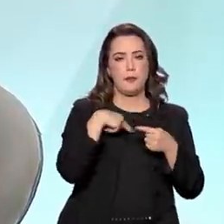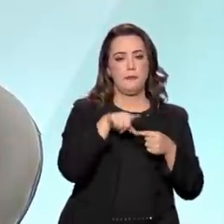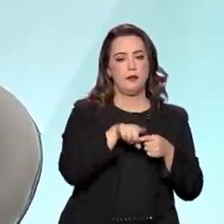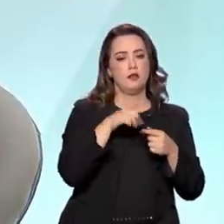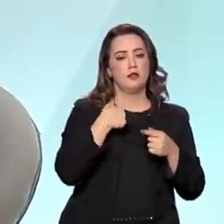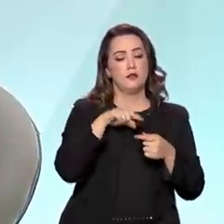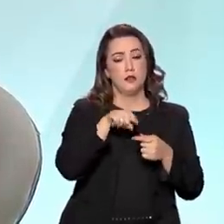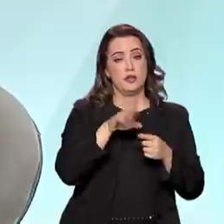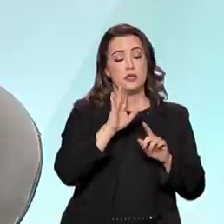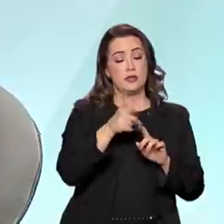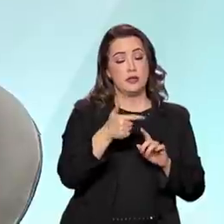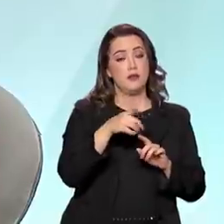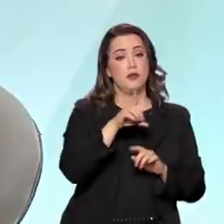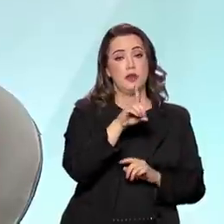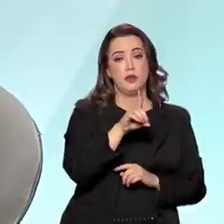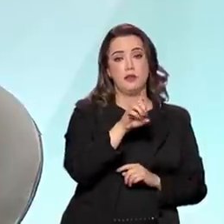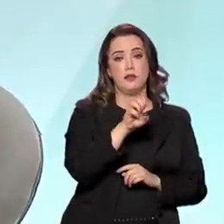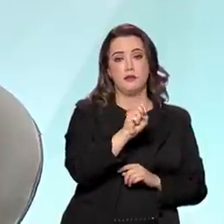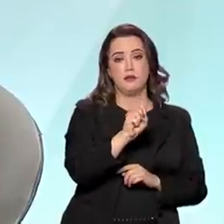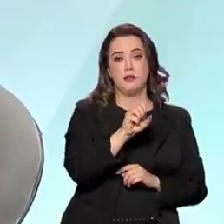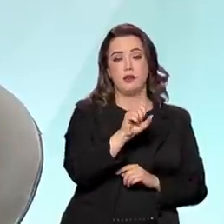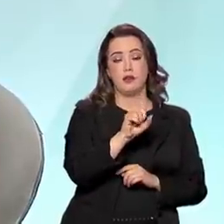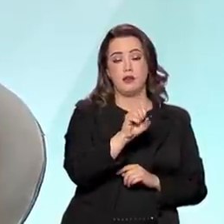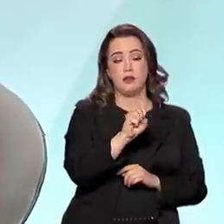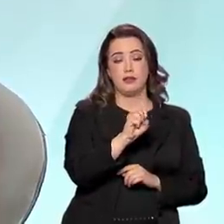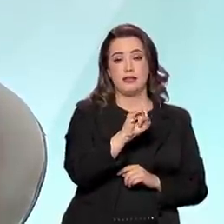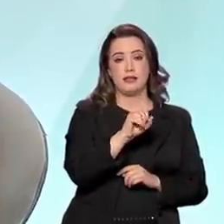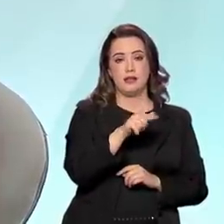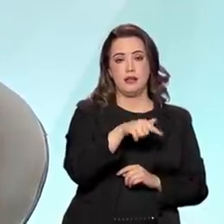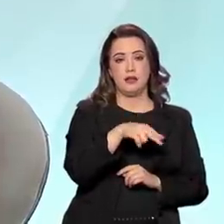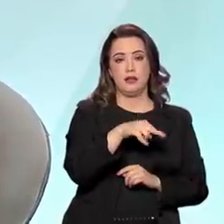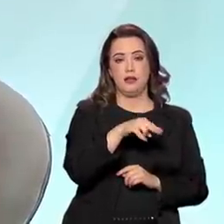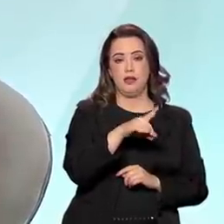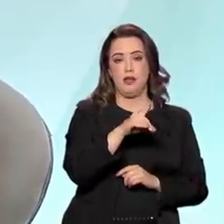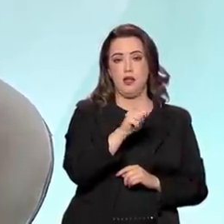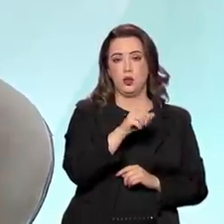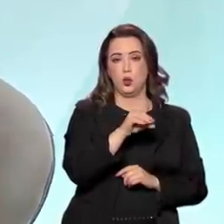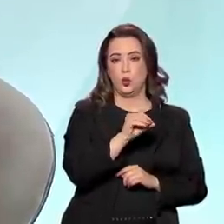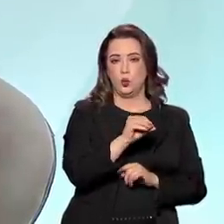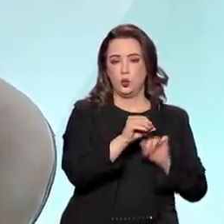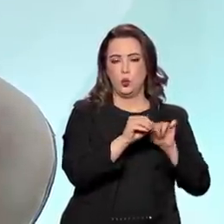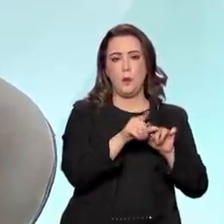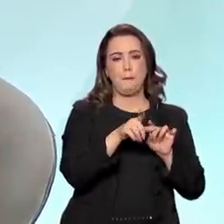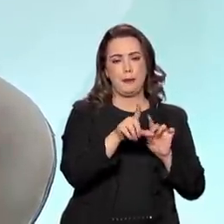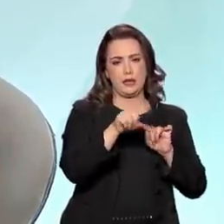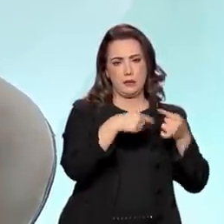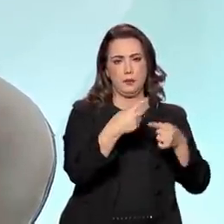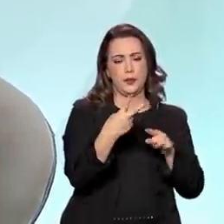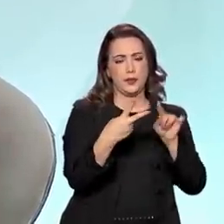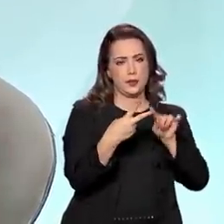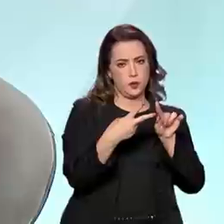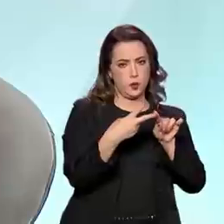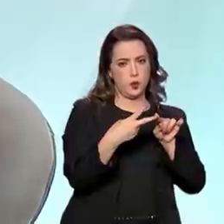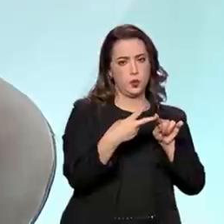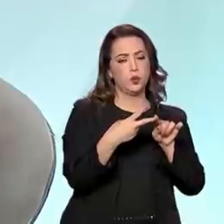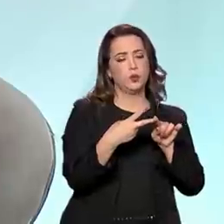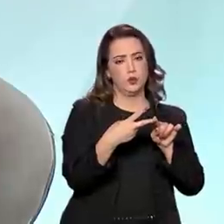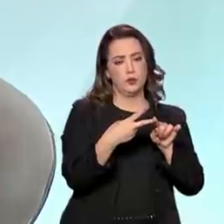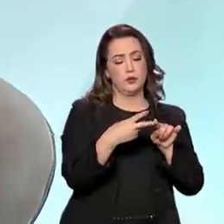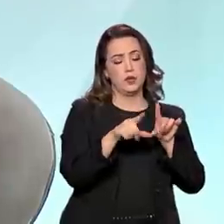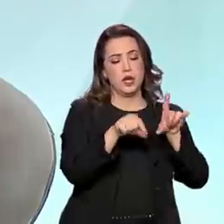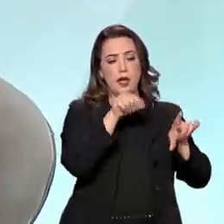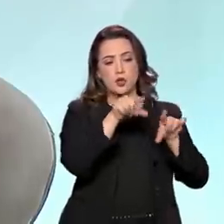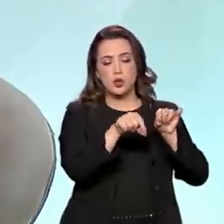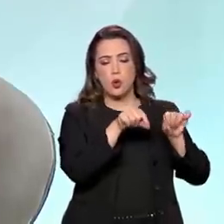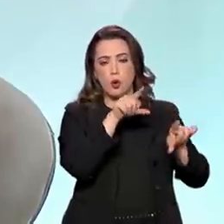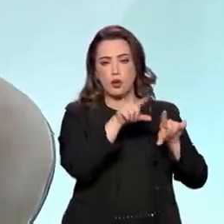acompanha para ver se ele foi designado para fazer a próxima fase né que a seleção inicial a seleção